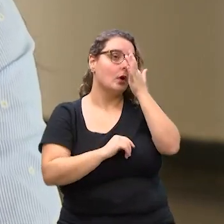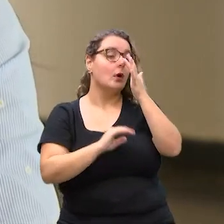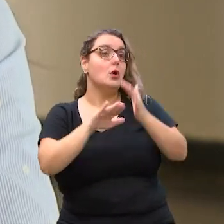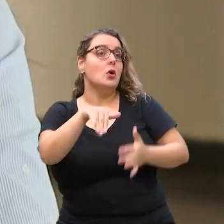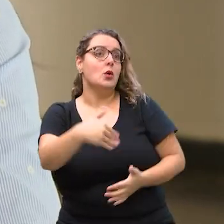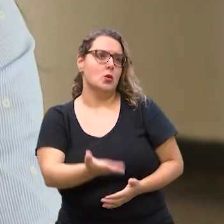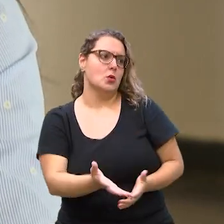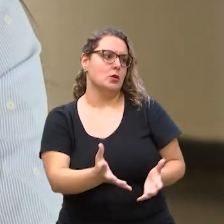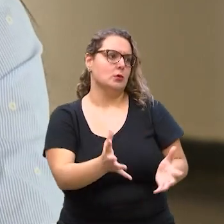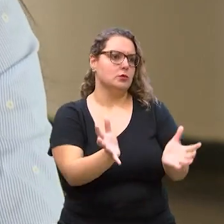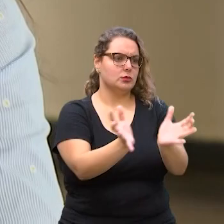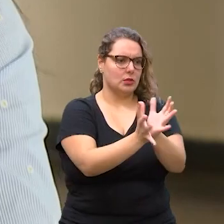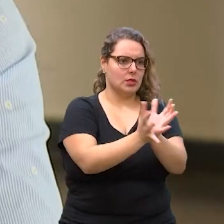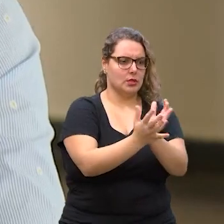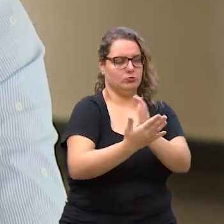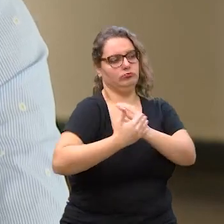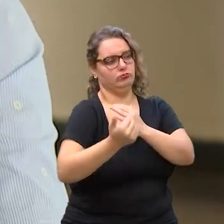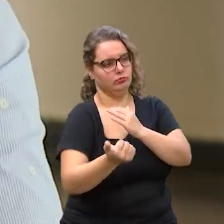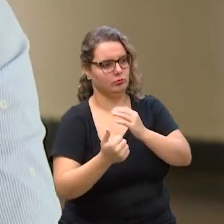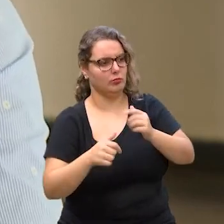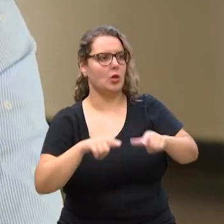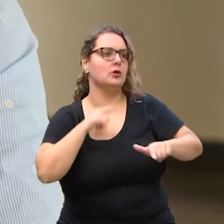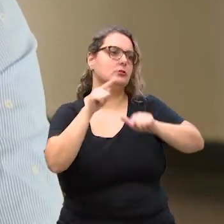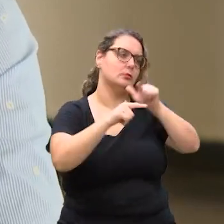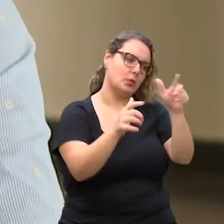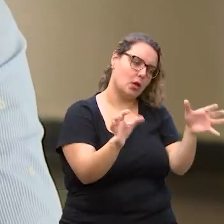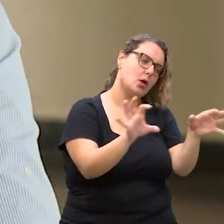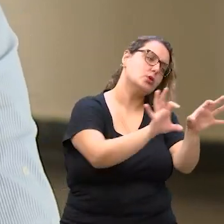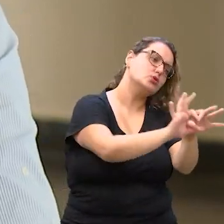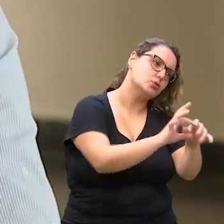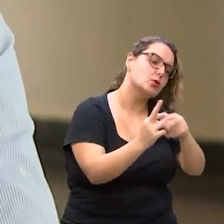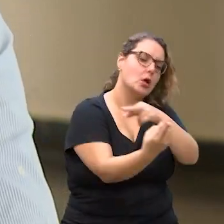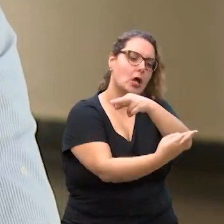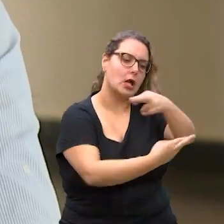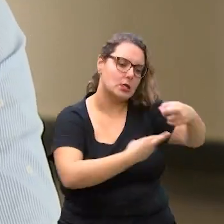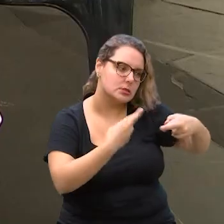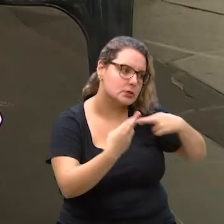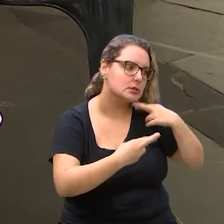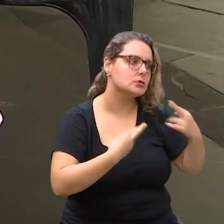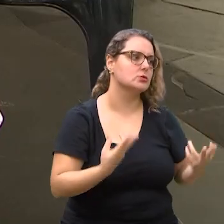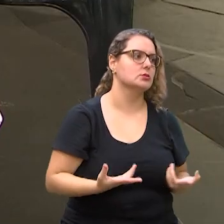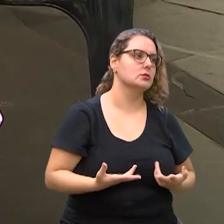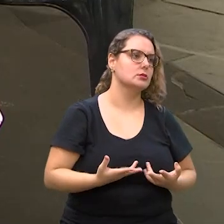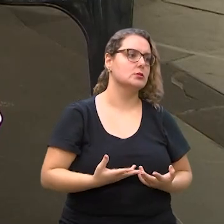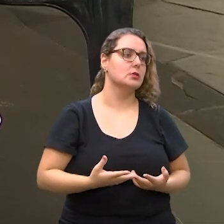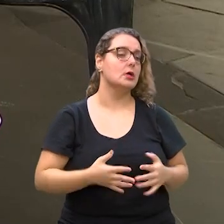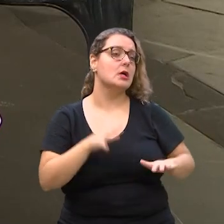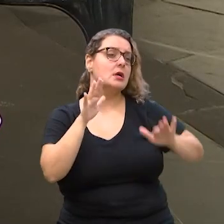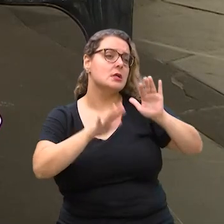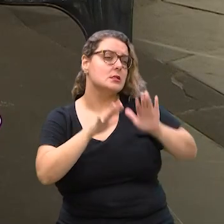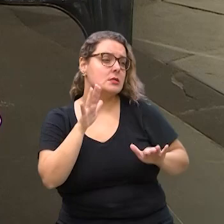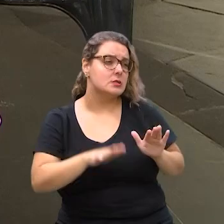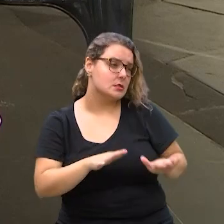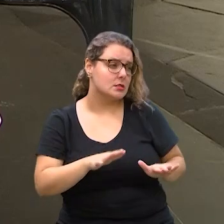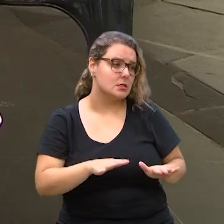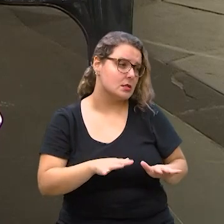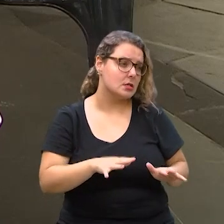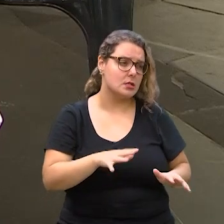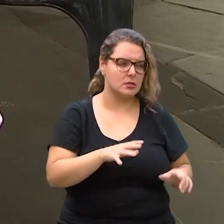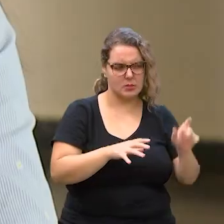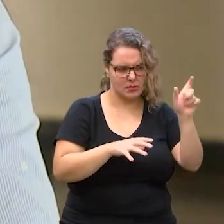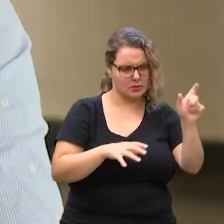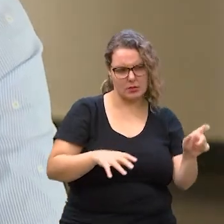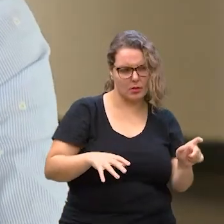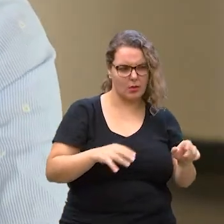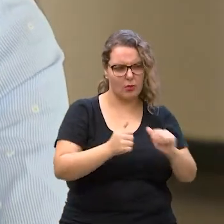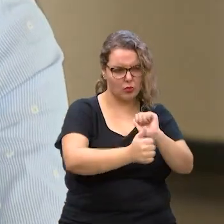Então, quando a equipe nos chama, a gente faz um trabalho todo em grupo, a gente trabalha as relações. E é interessante também que não necessariamente porque o esporte é